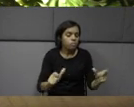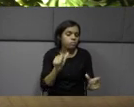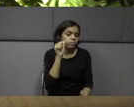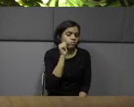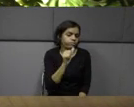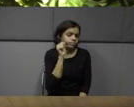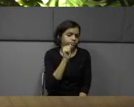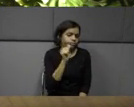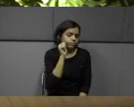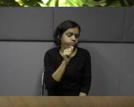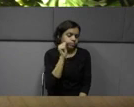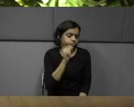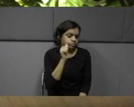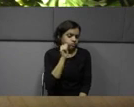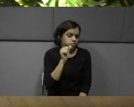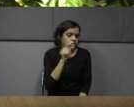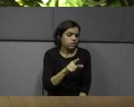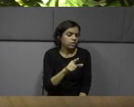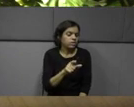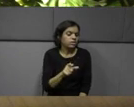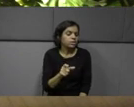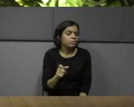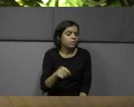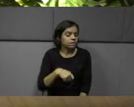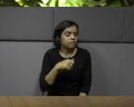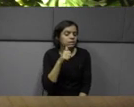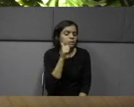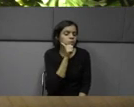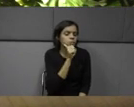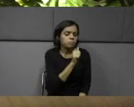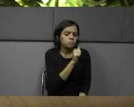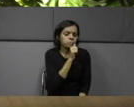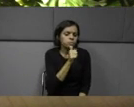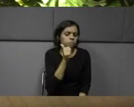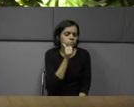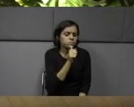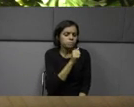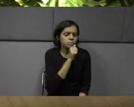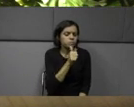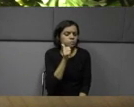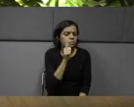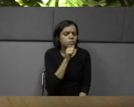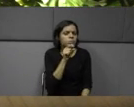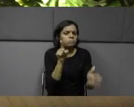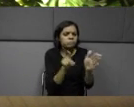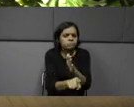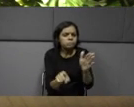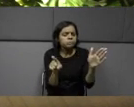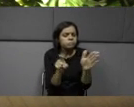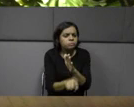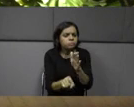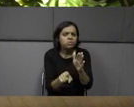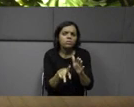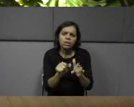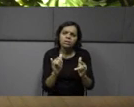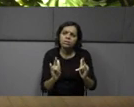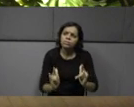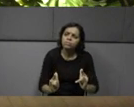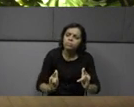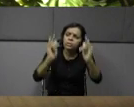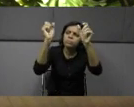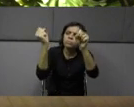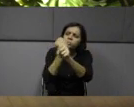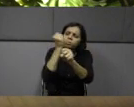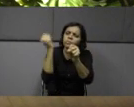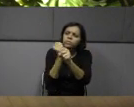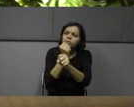começarão a ser pautada de uma forma mais latente pelas mães e as mães começaram a questionar bom se você vai fazer um prédio aqui porque esse